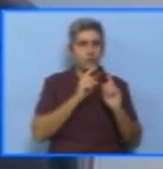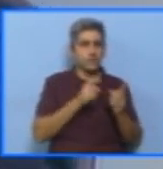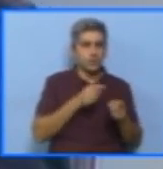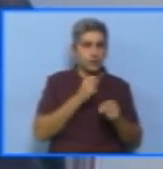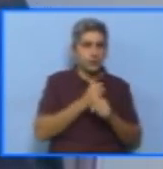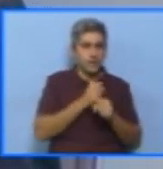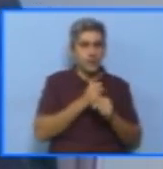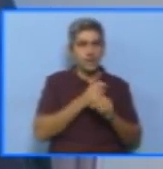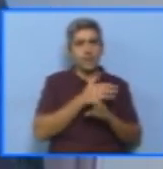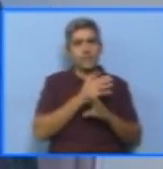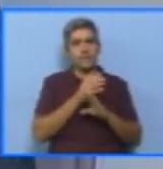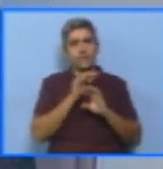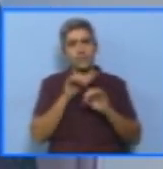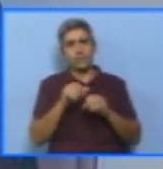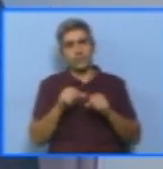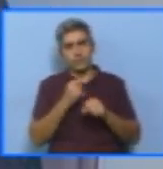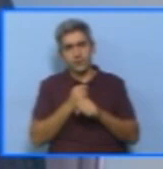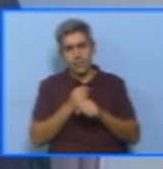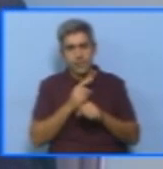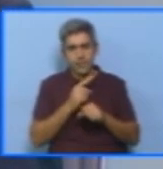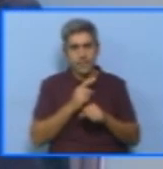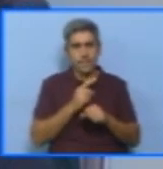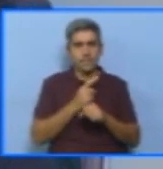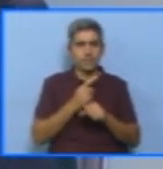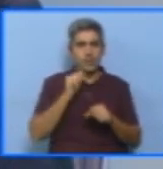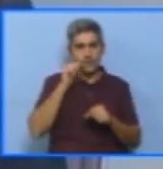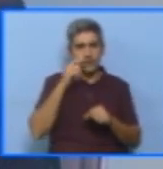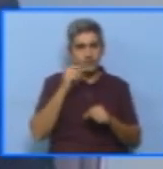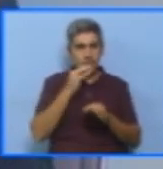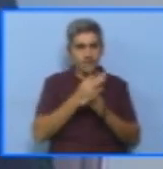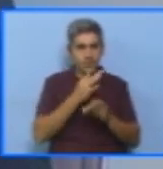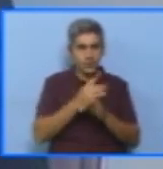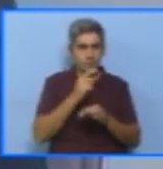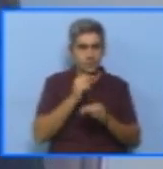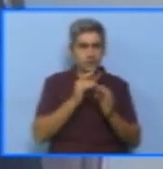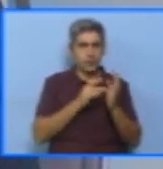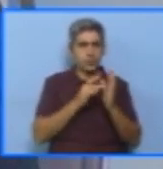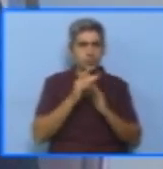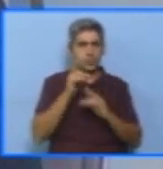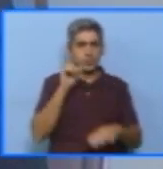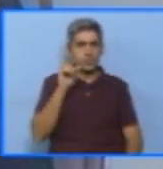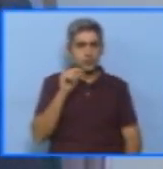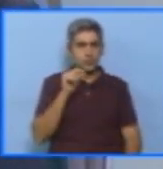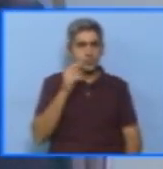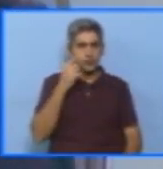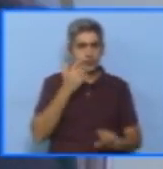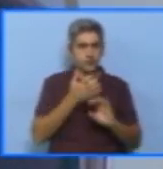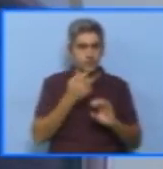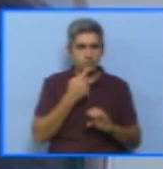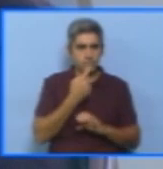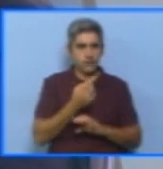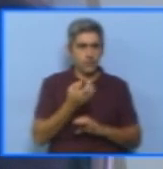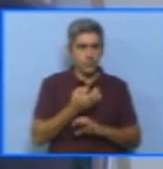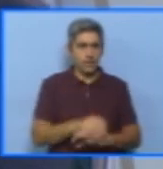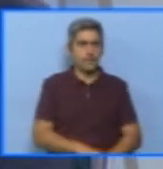a trabalhar e fechar o trabalho. Porque o vinho também é festa e Jesus também o acentuou.